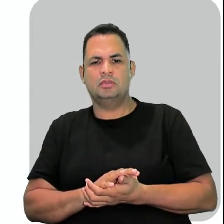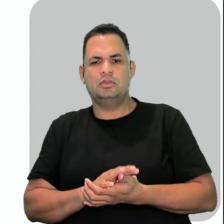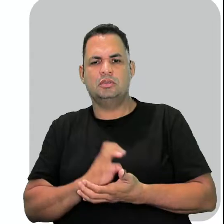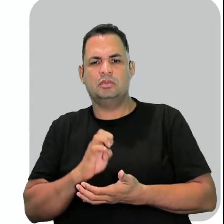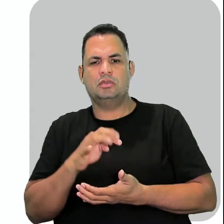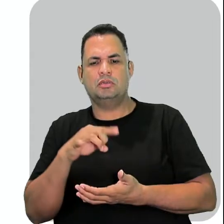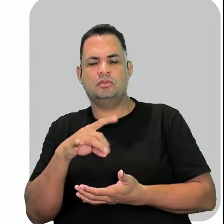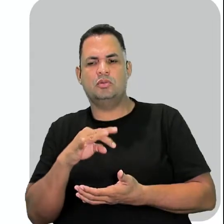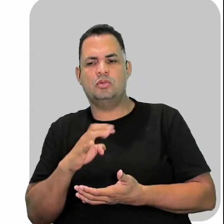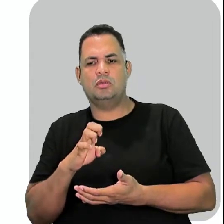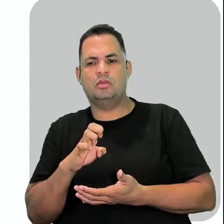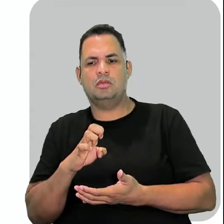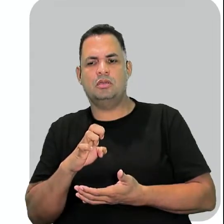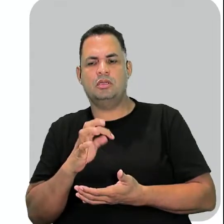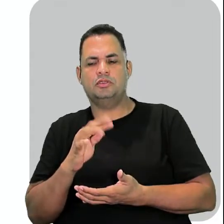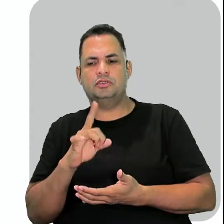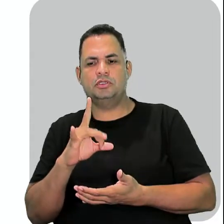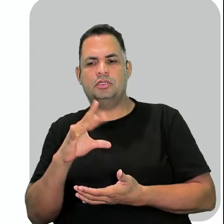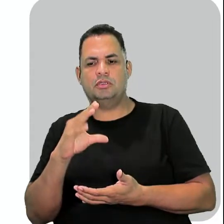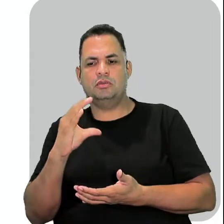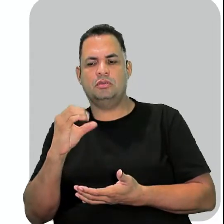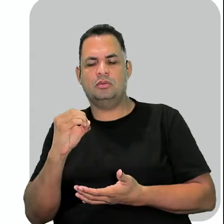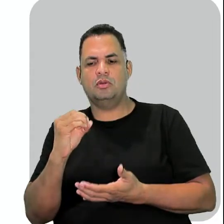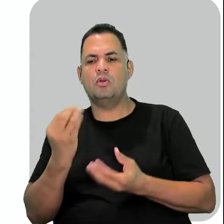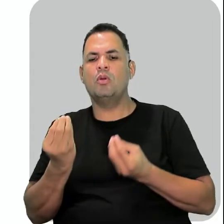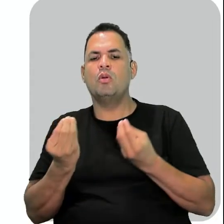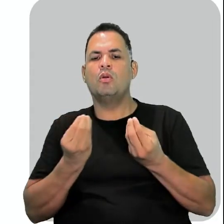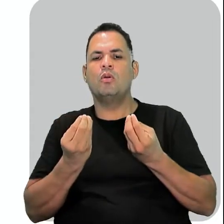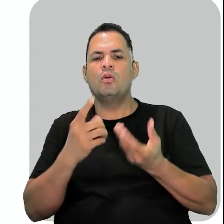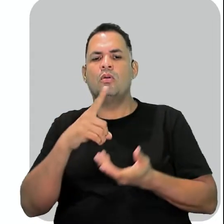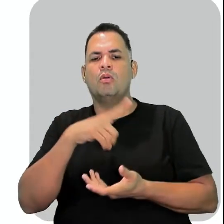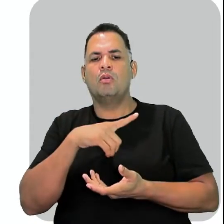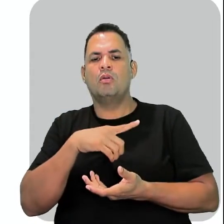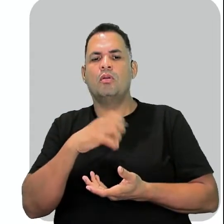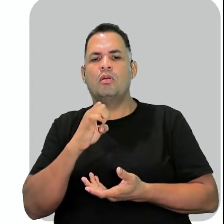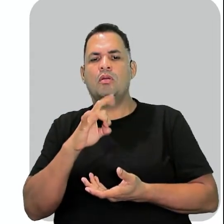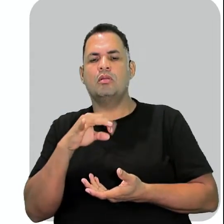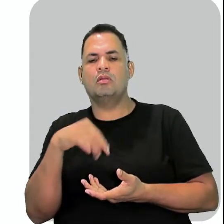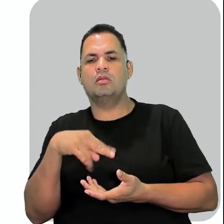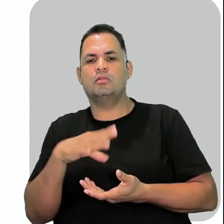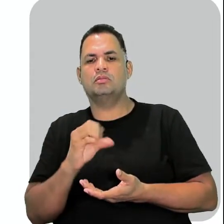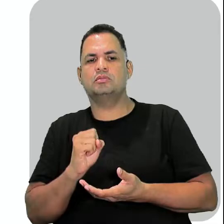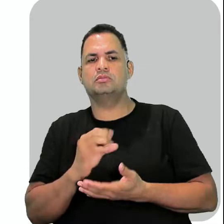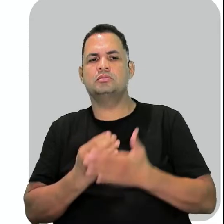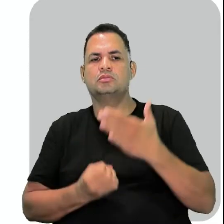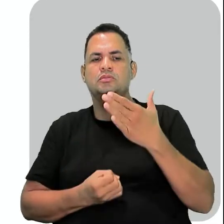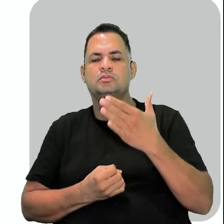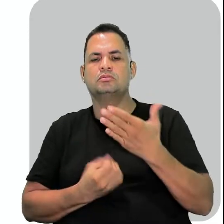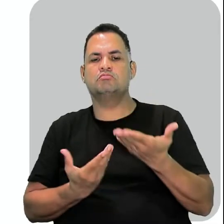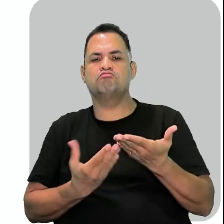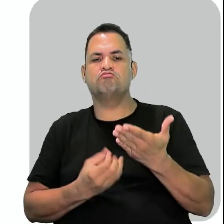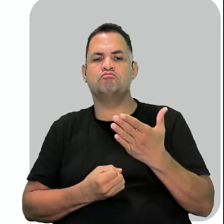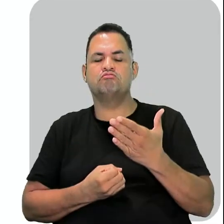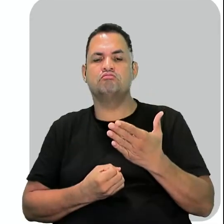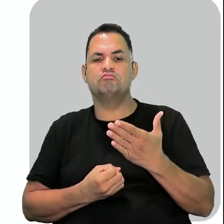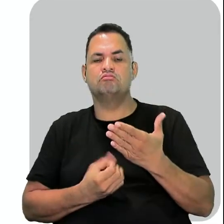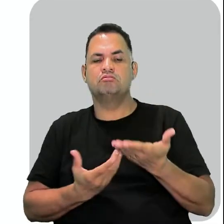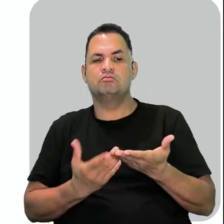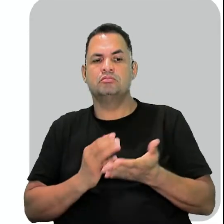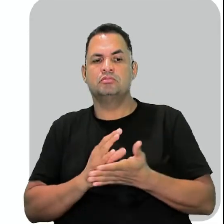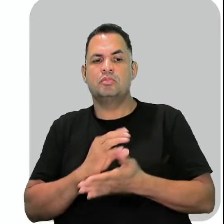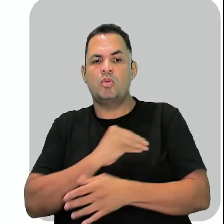éter etílico. Como que eu vou obter eteno a partir de um álcool? O